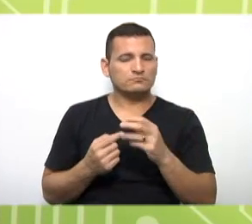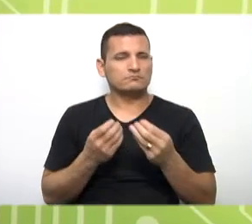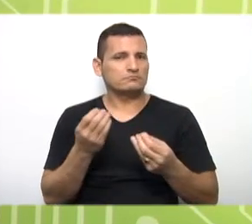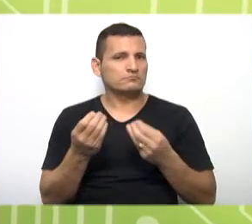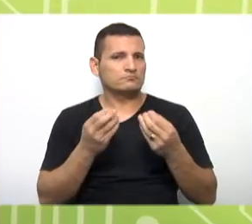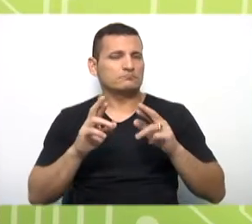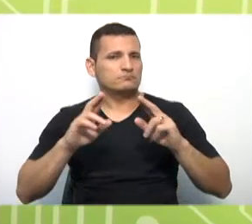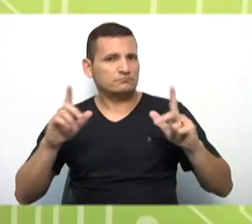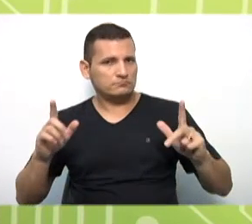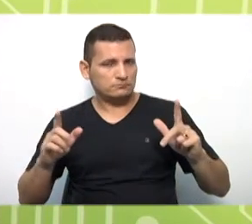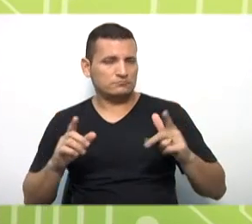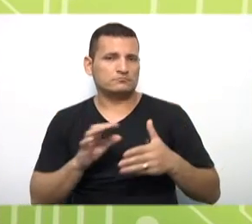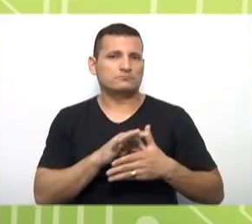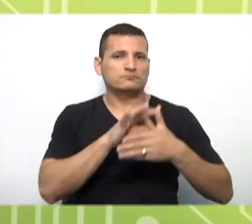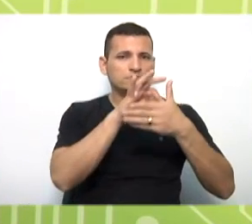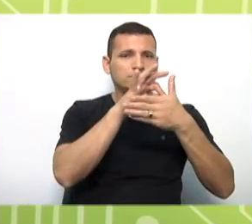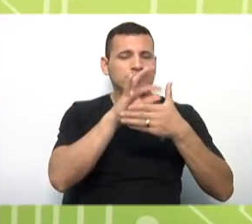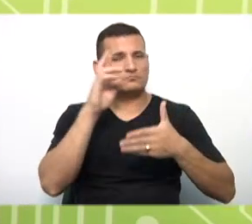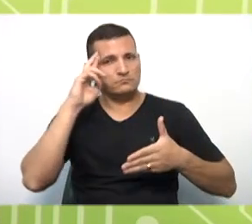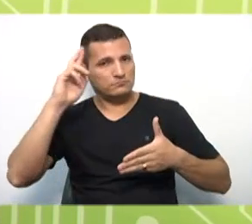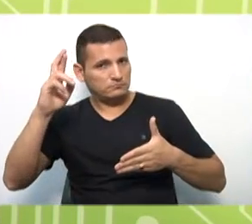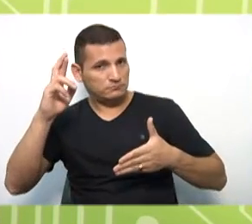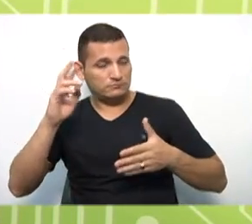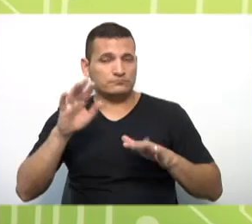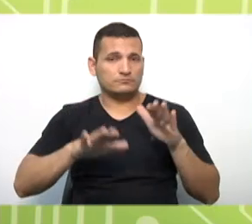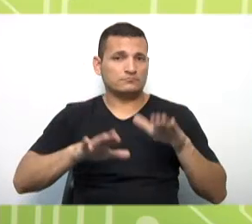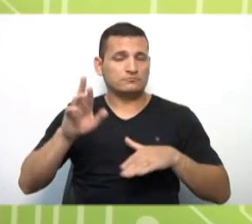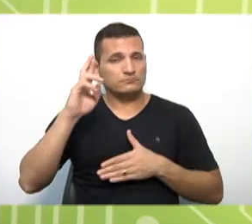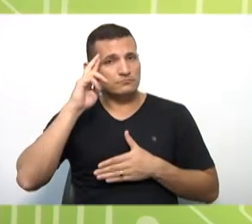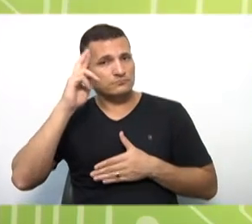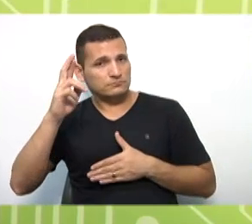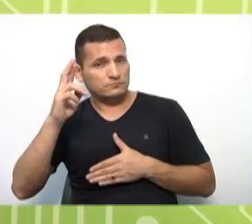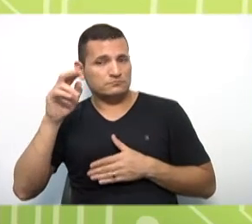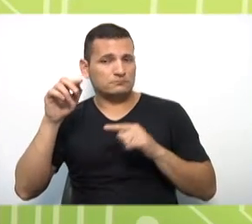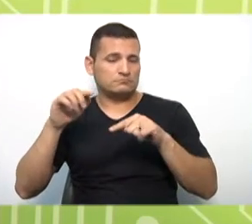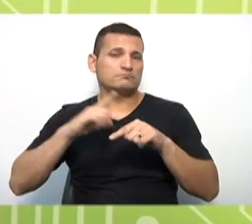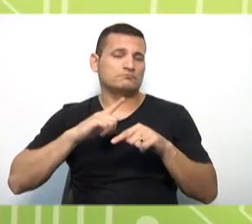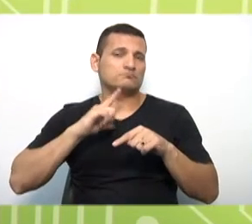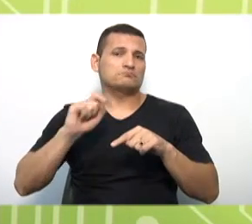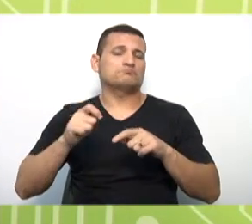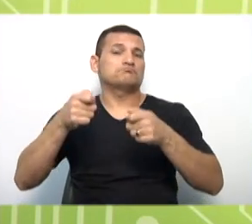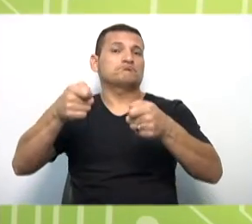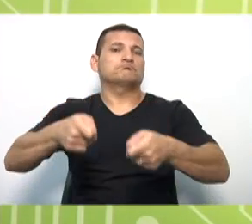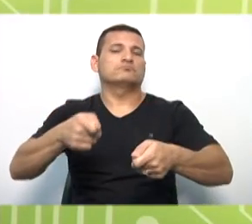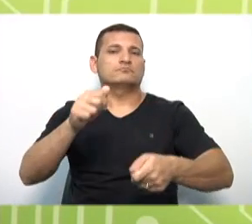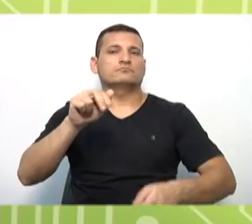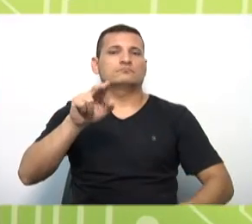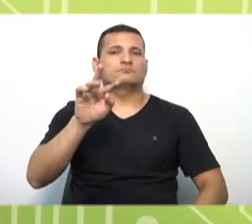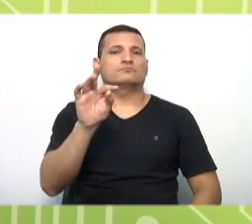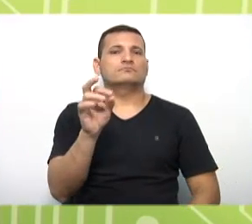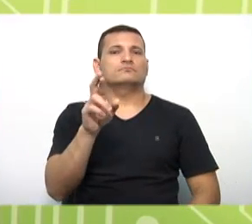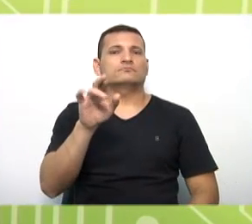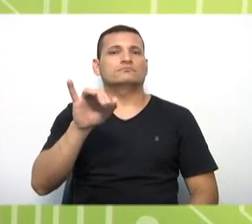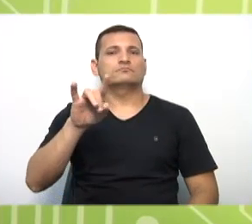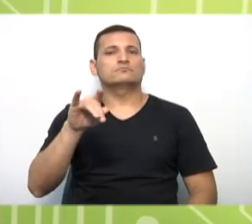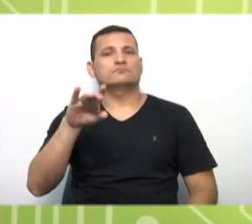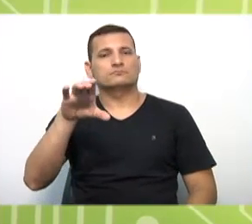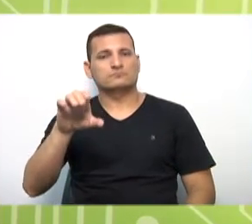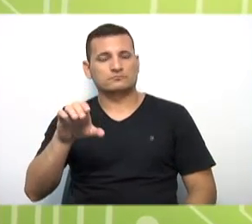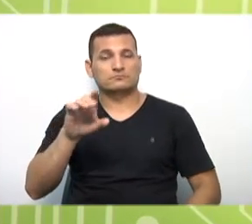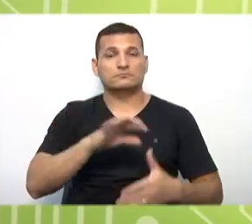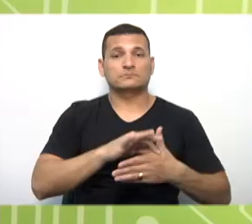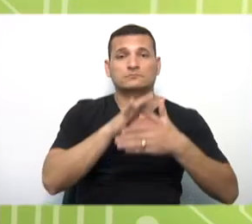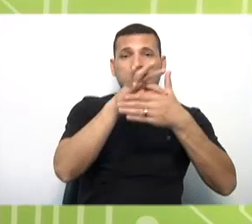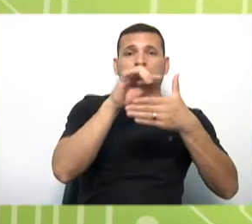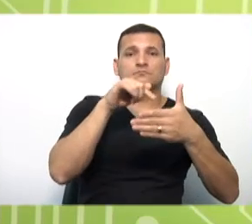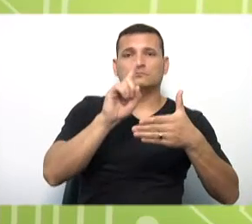entre líder e chefe. Geralmente o chefe, ele exerce a autoridade, só a autoridade. E a maior parte dos líderes, ele tem que